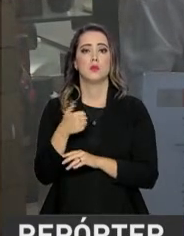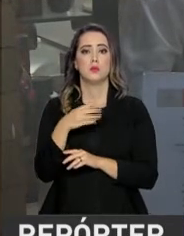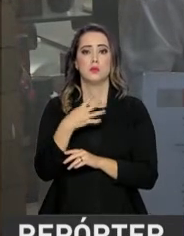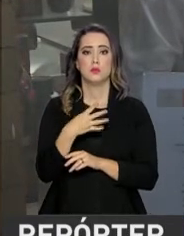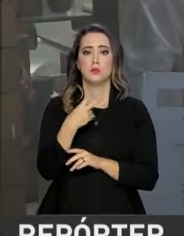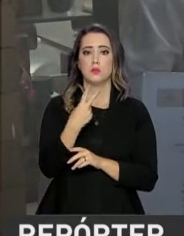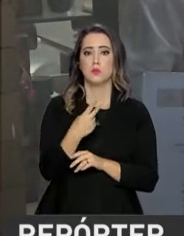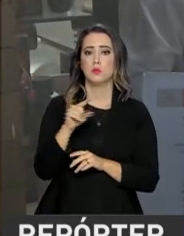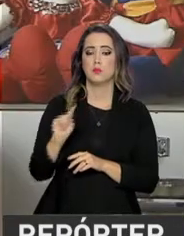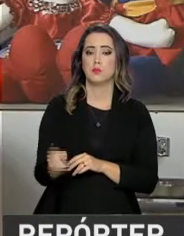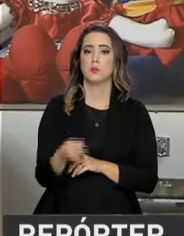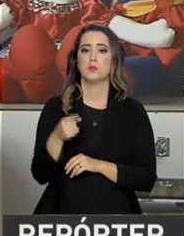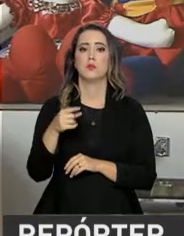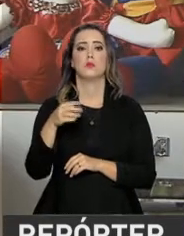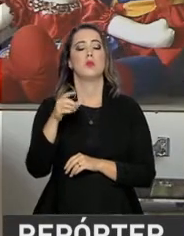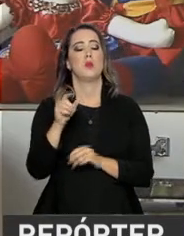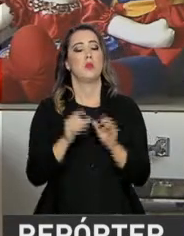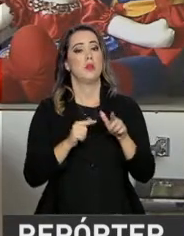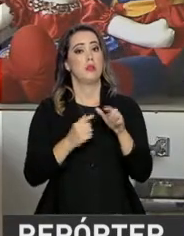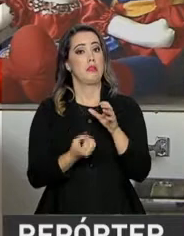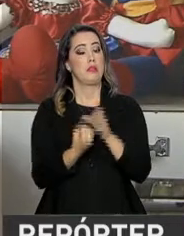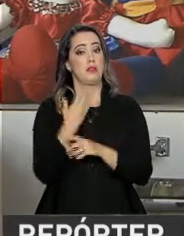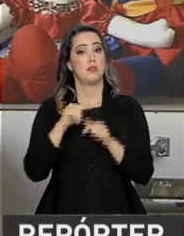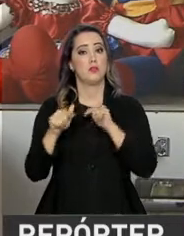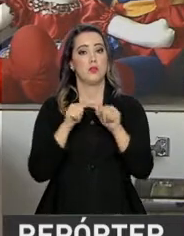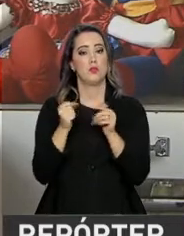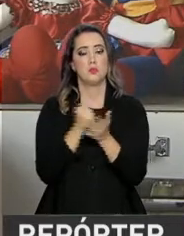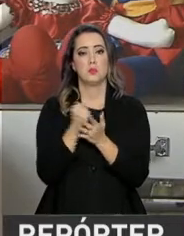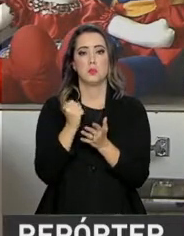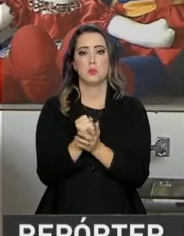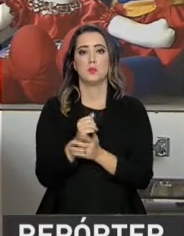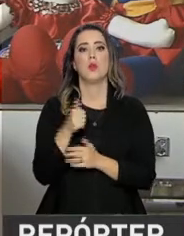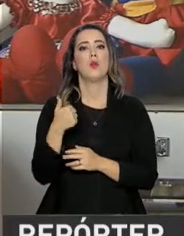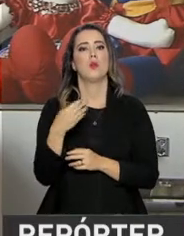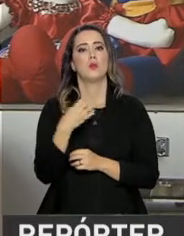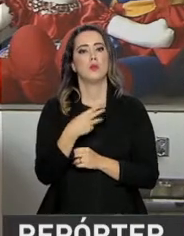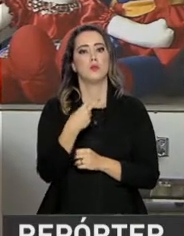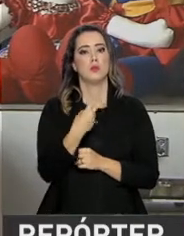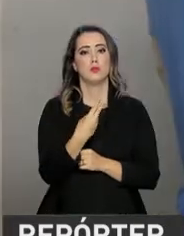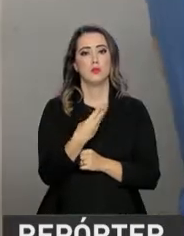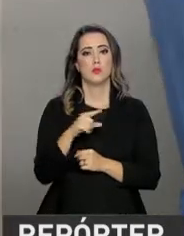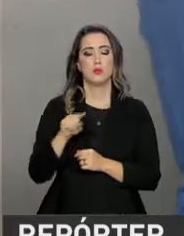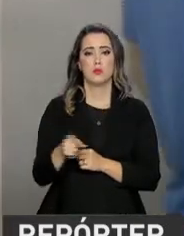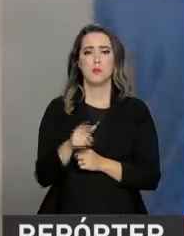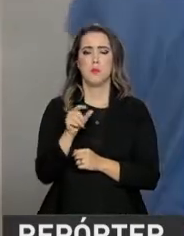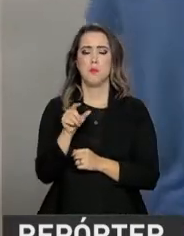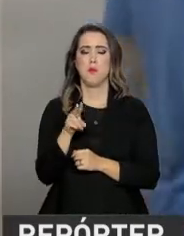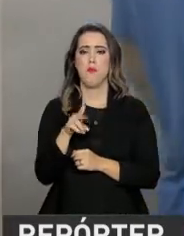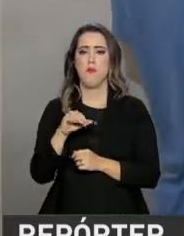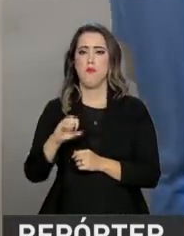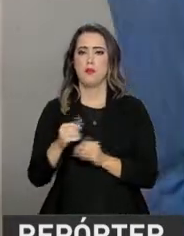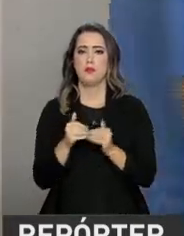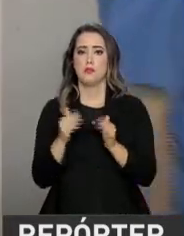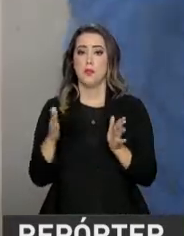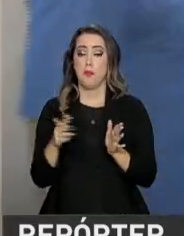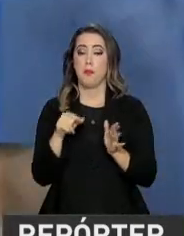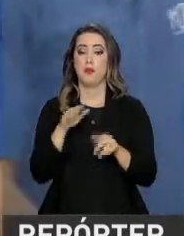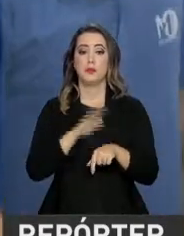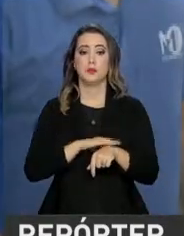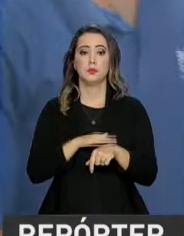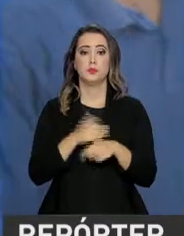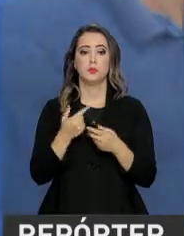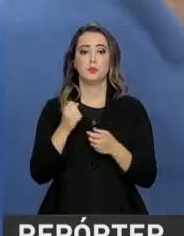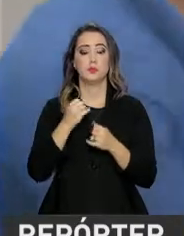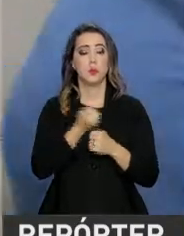142 mil e 900 empregos formais dentro das 143 mil e 100 vagas abertas no período os dados